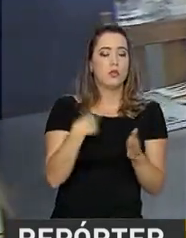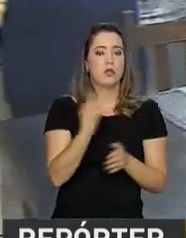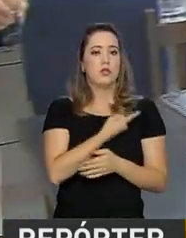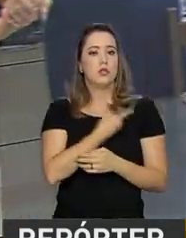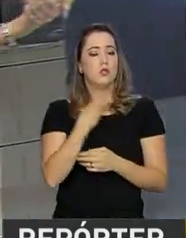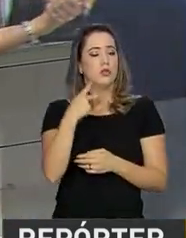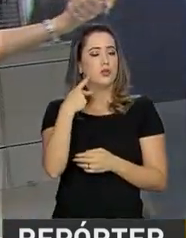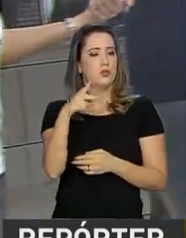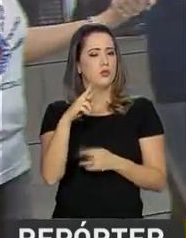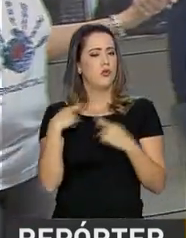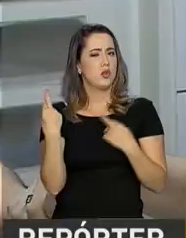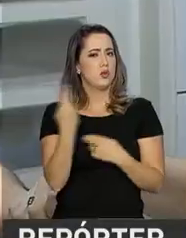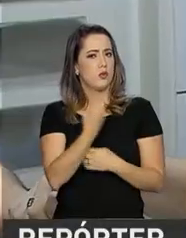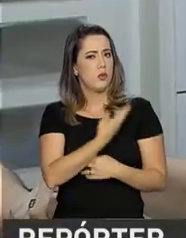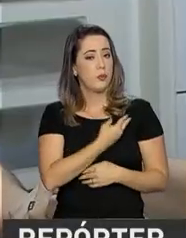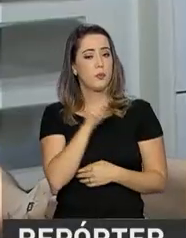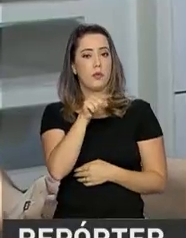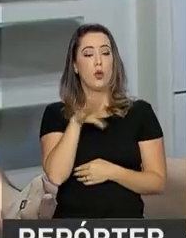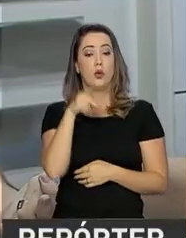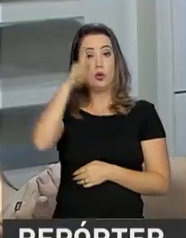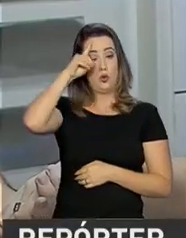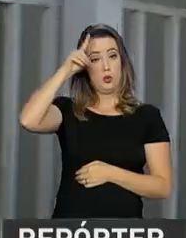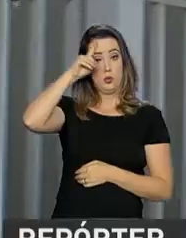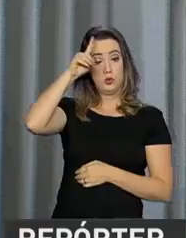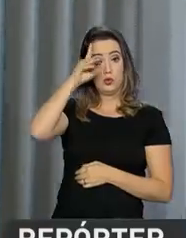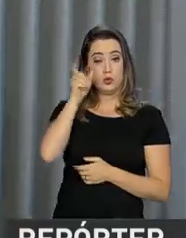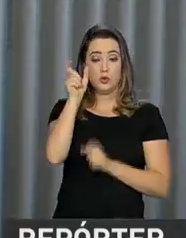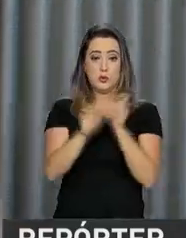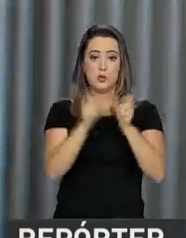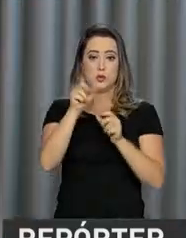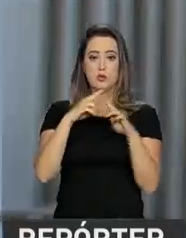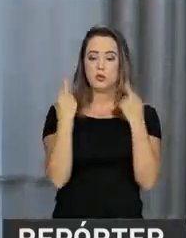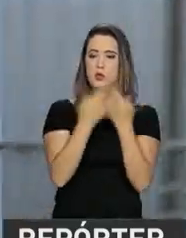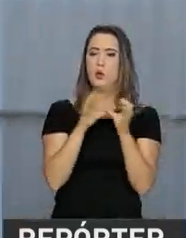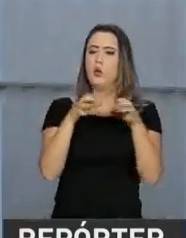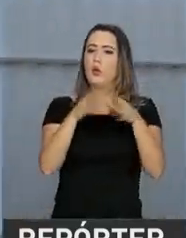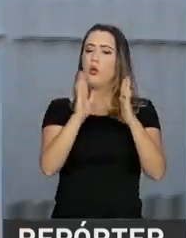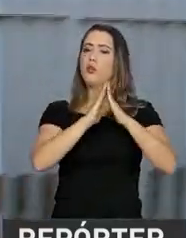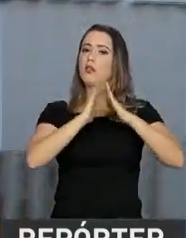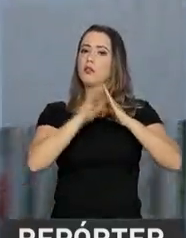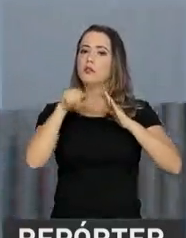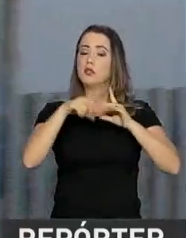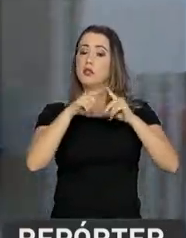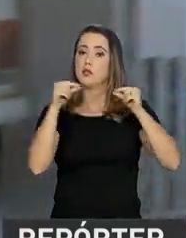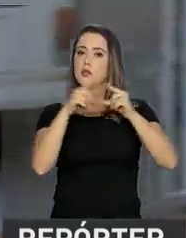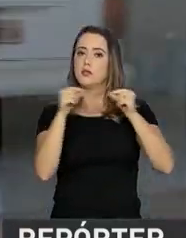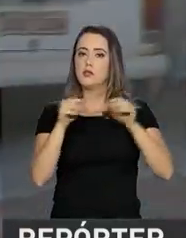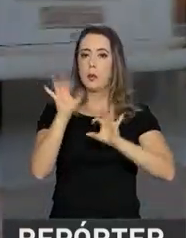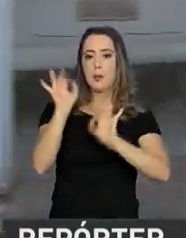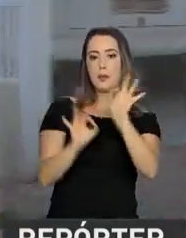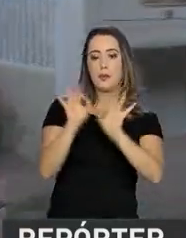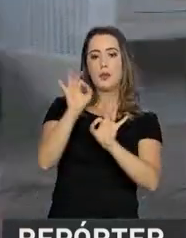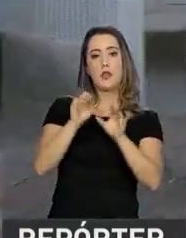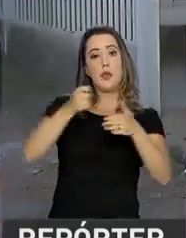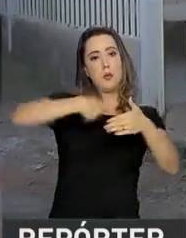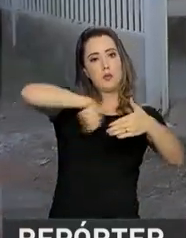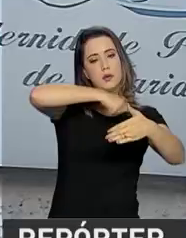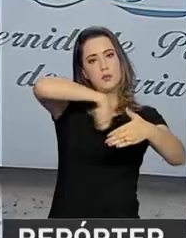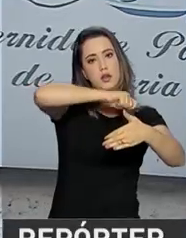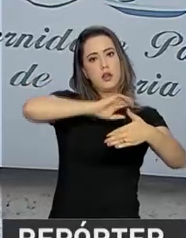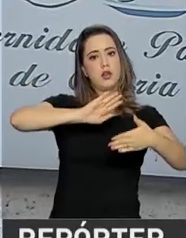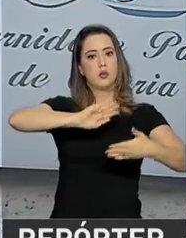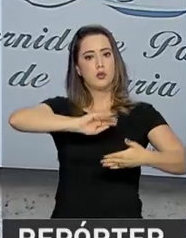todos os dias voluntários se reúnem em uma casa em brasília para preparar supa ligada à igreja católica